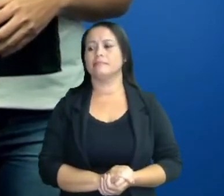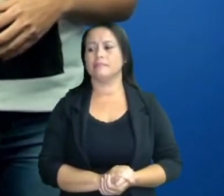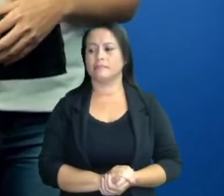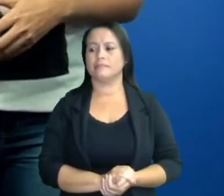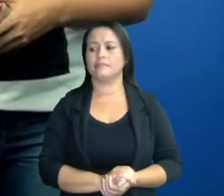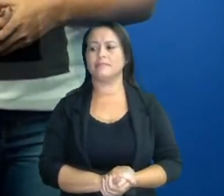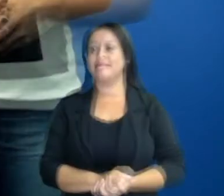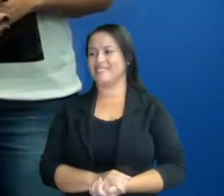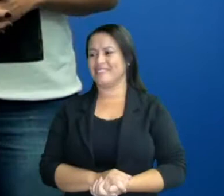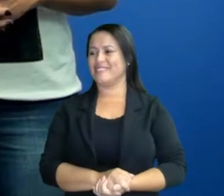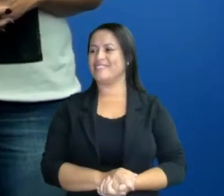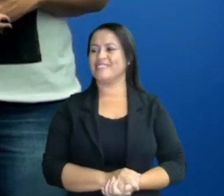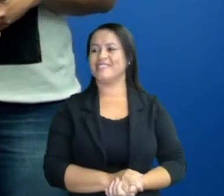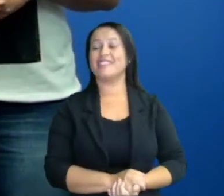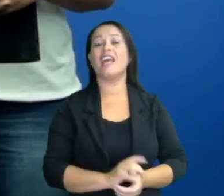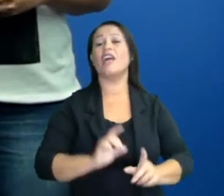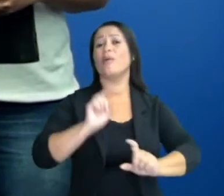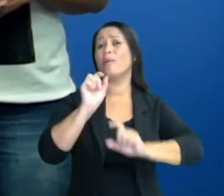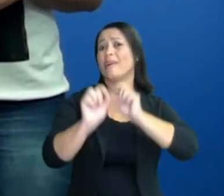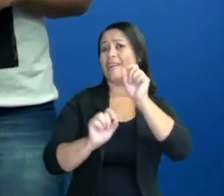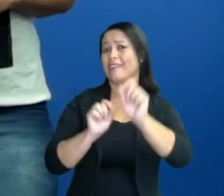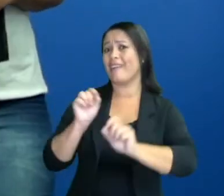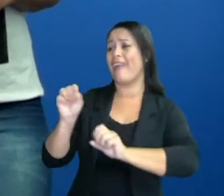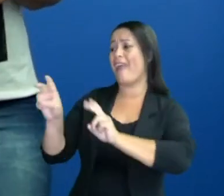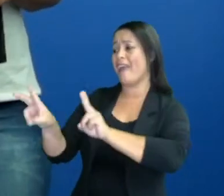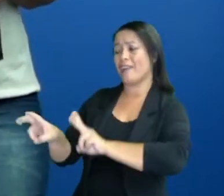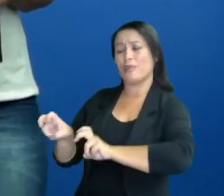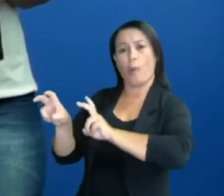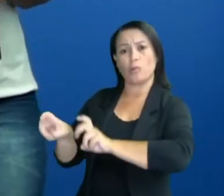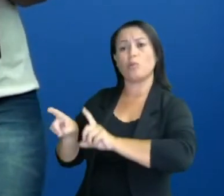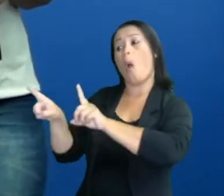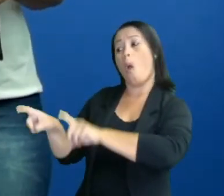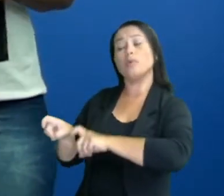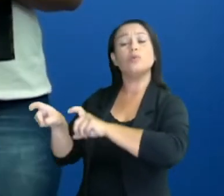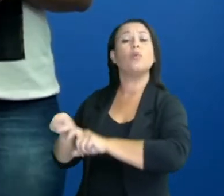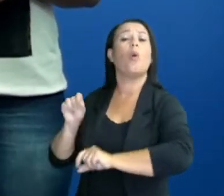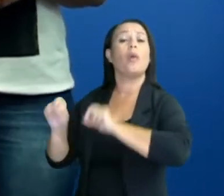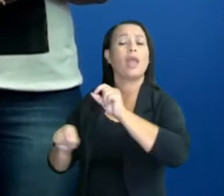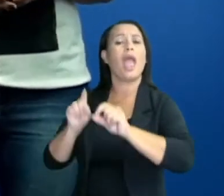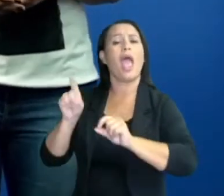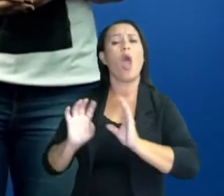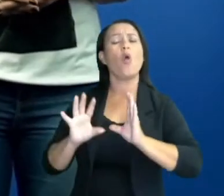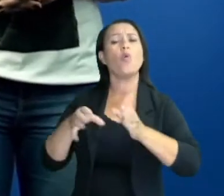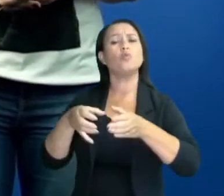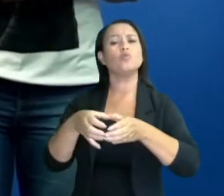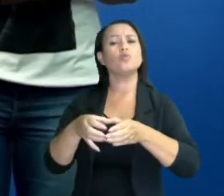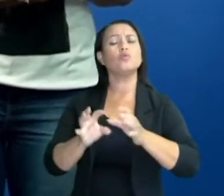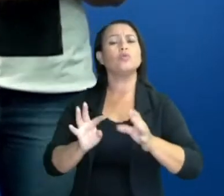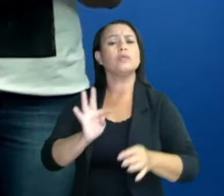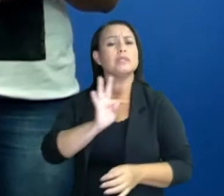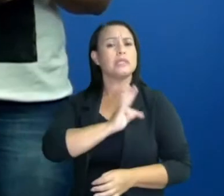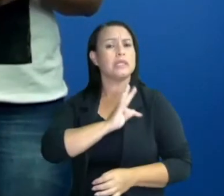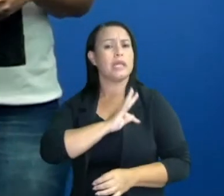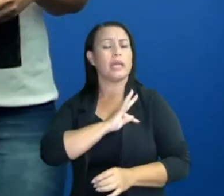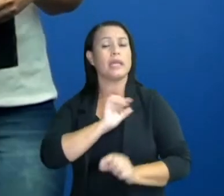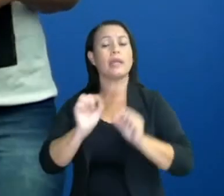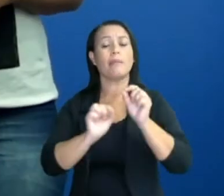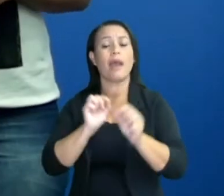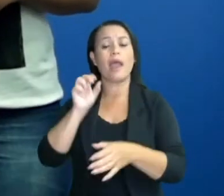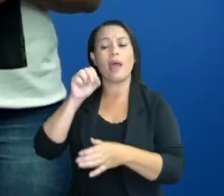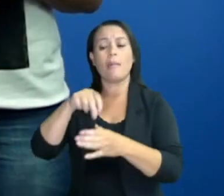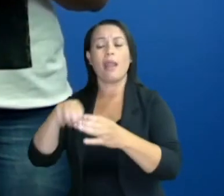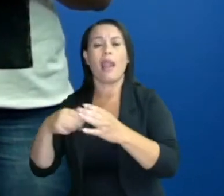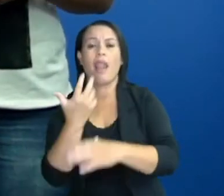e o que é agricultura agricultura é um conjunto de técnicas utilizadas para cultivar as plantas